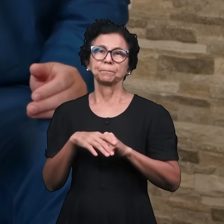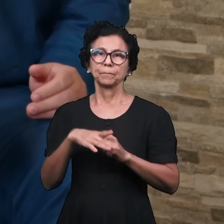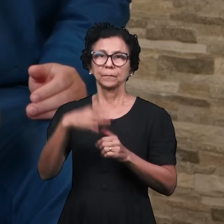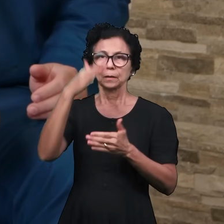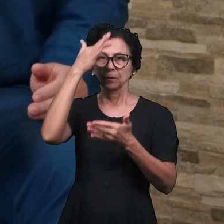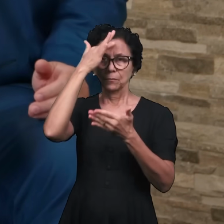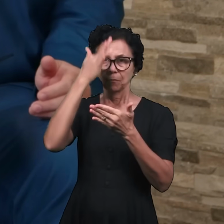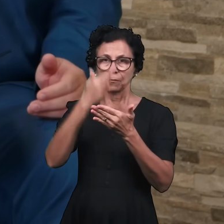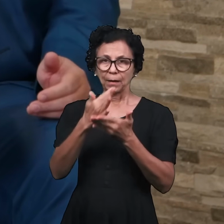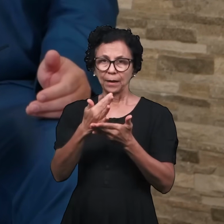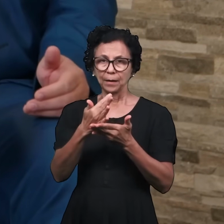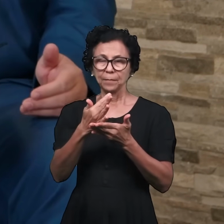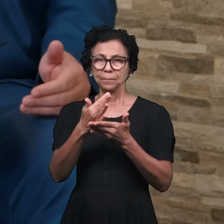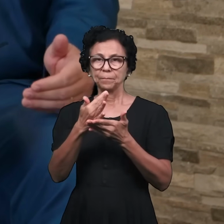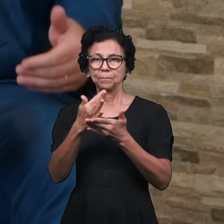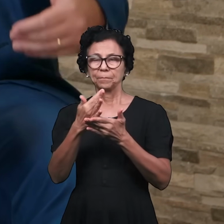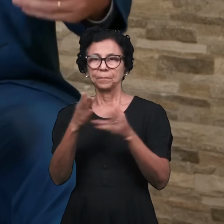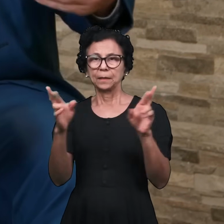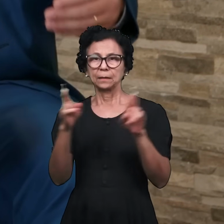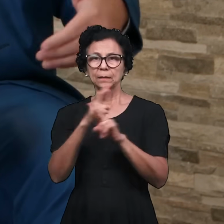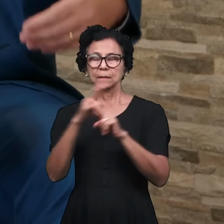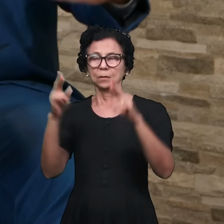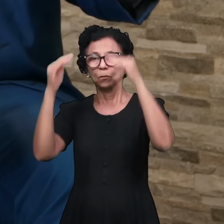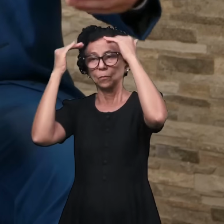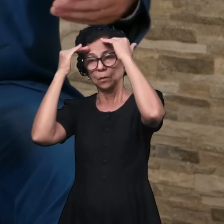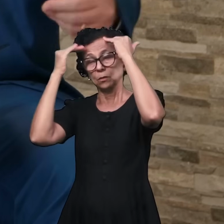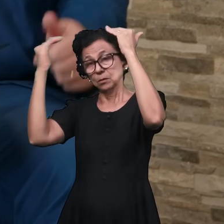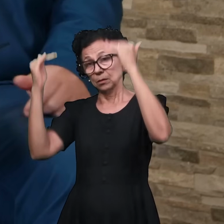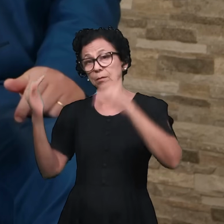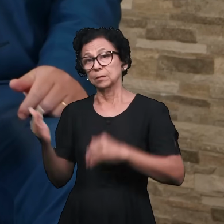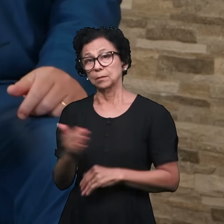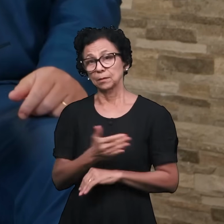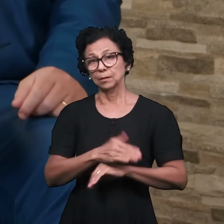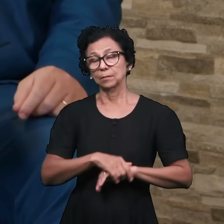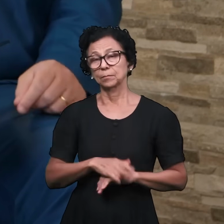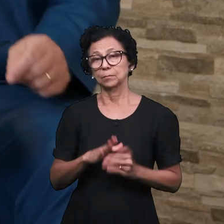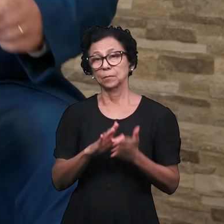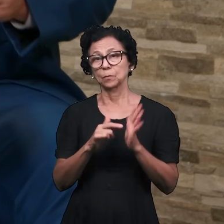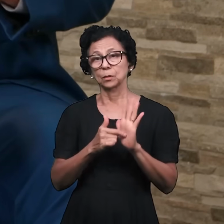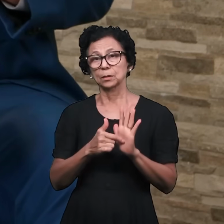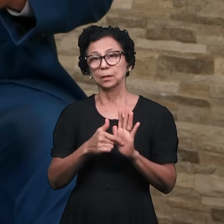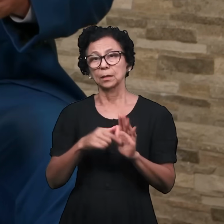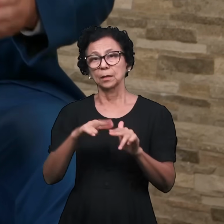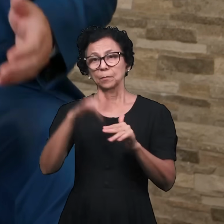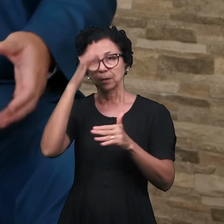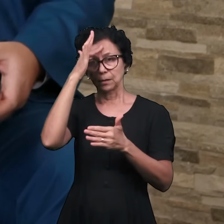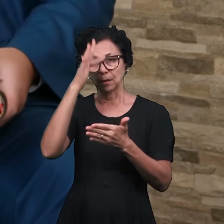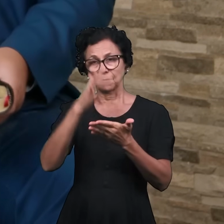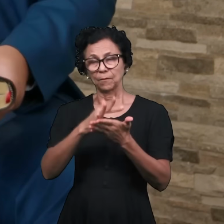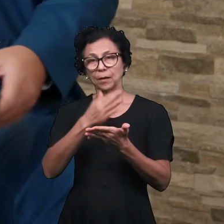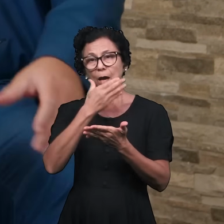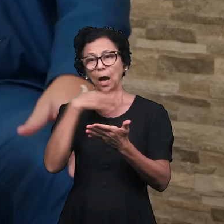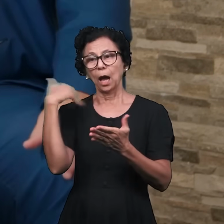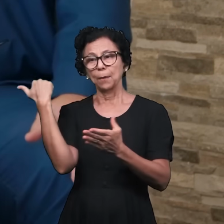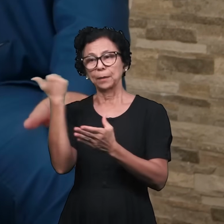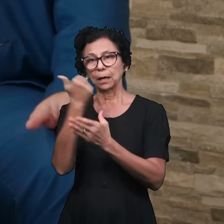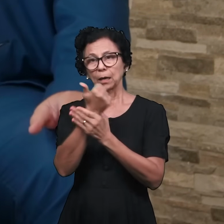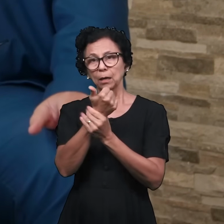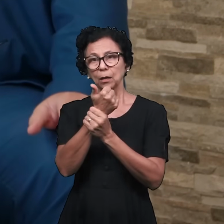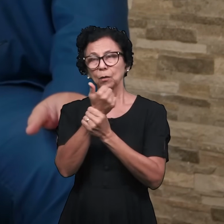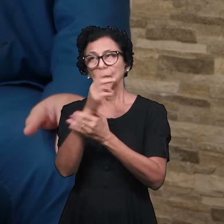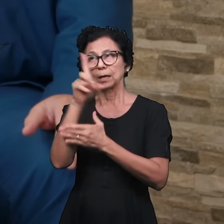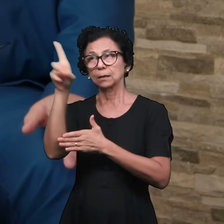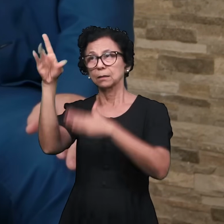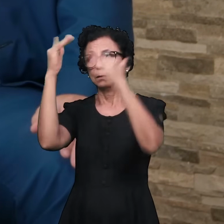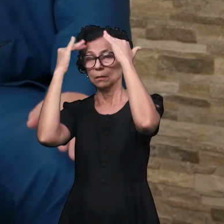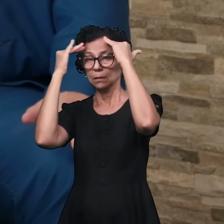fé. Isso mesmo. Então, o Senhor disse assim, pela fé Abraão obedeceu. Eu quero dizer aos filhos que